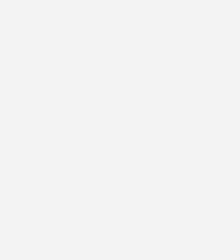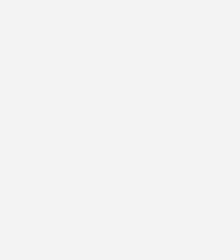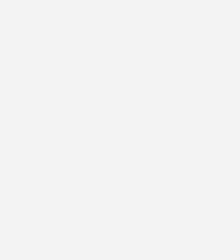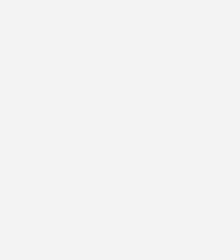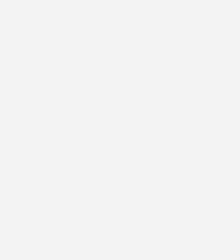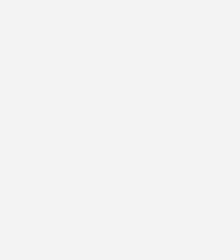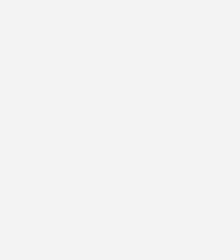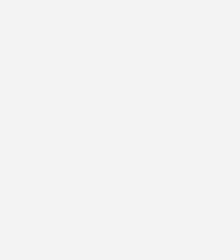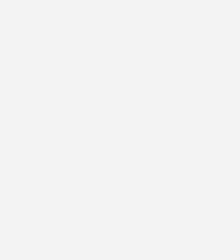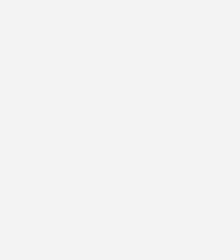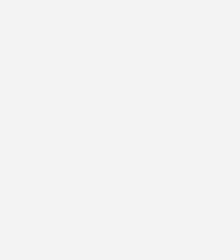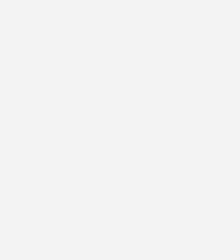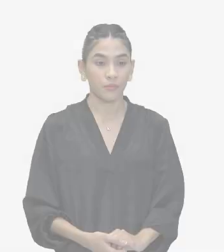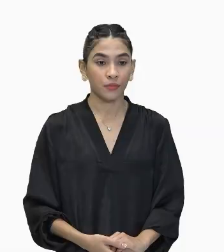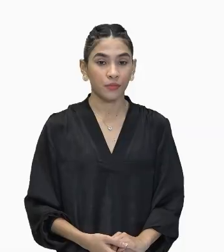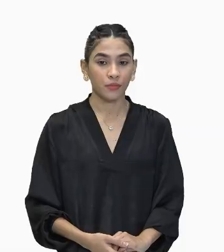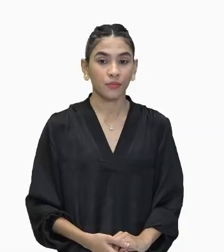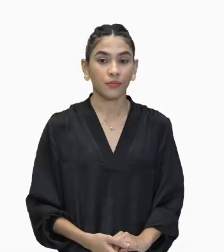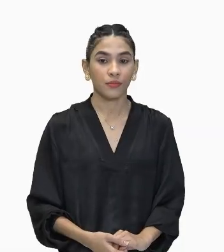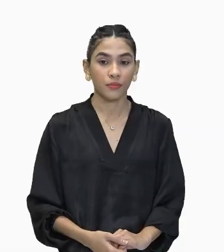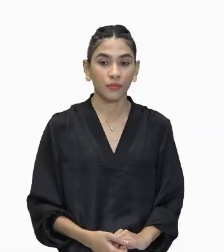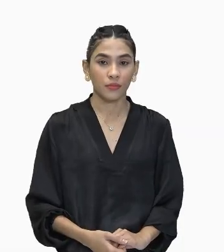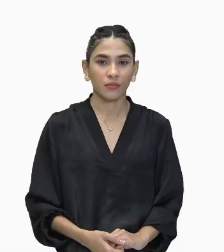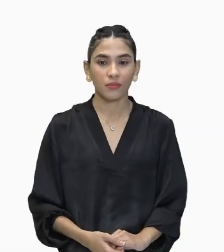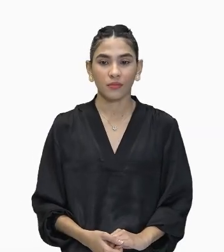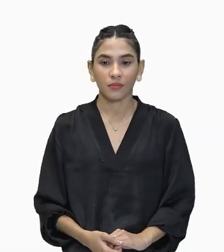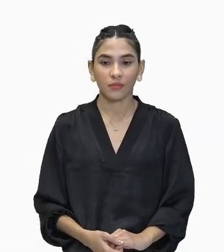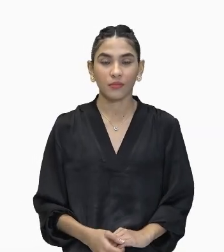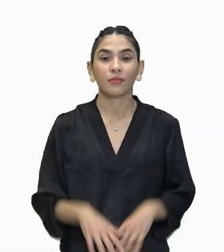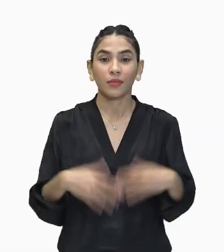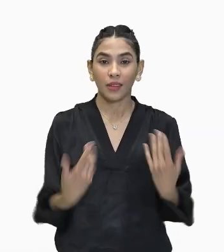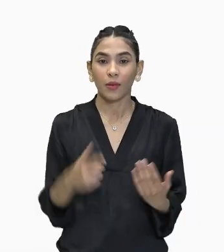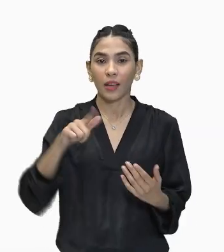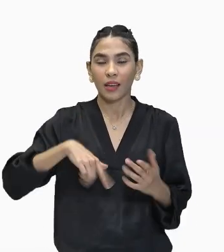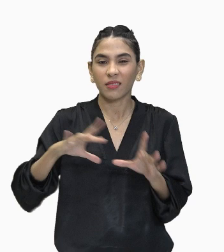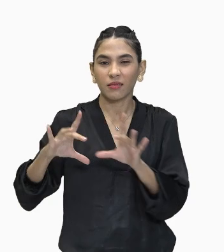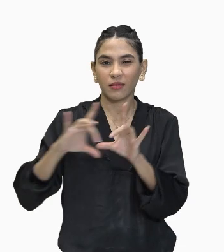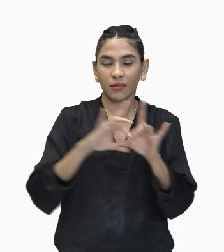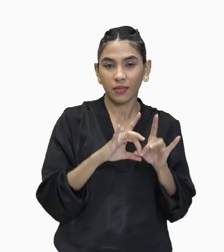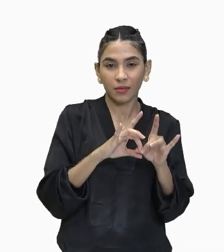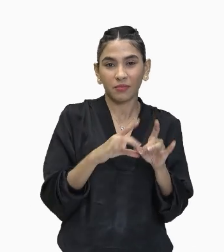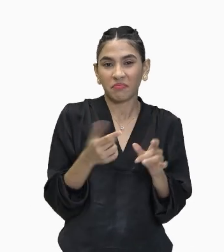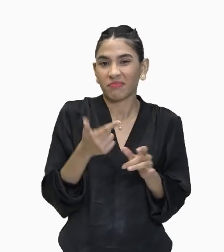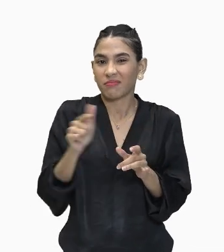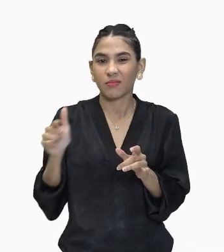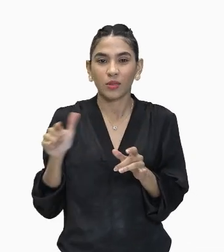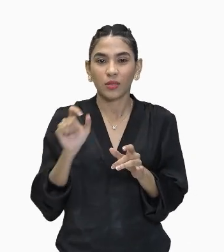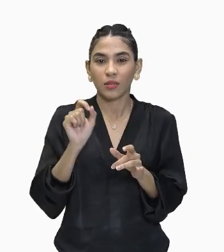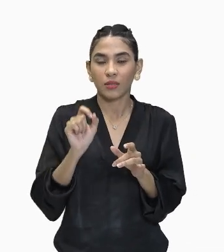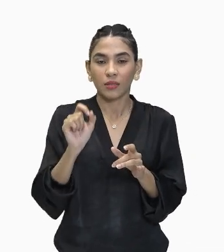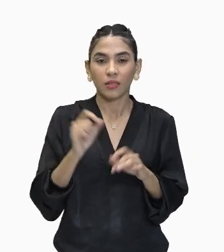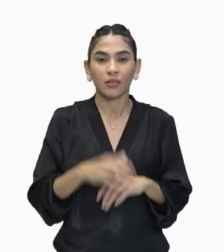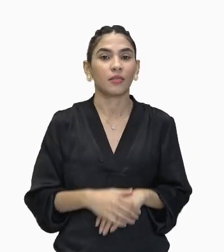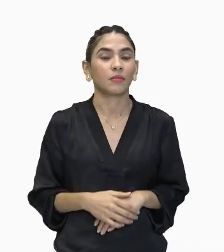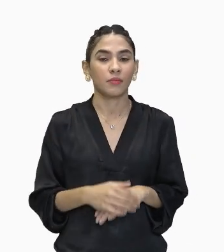primeiro manifesto era um afrancesamento, que não tinha nada de identidade nacional